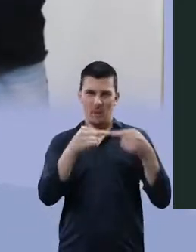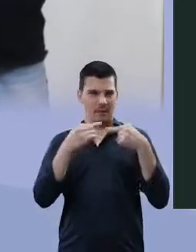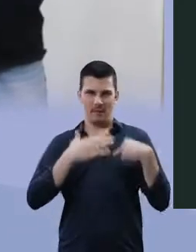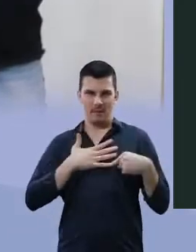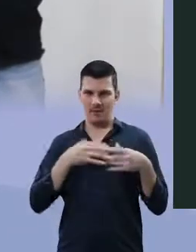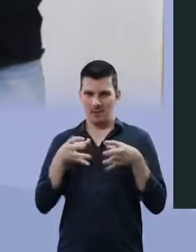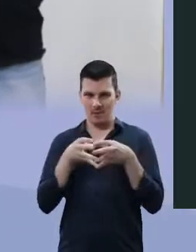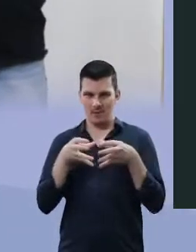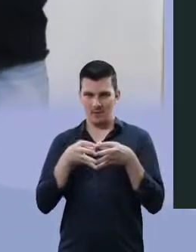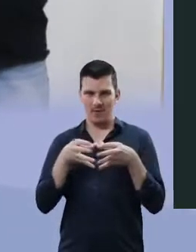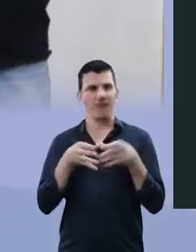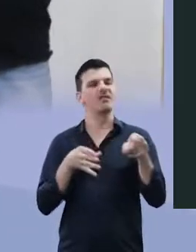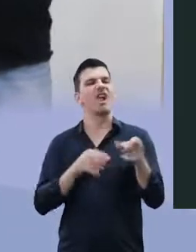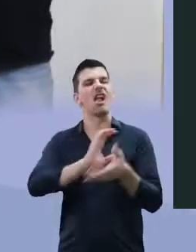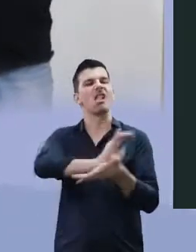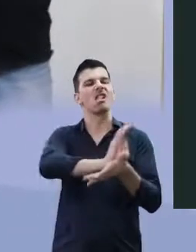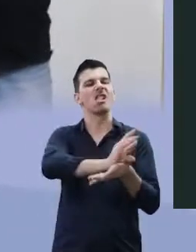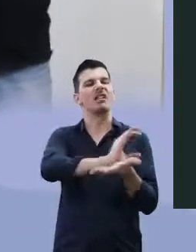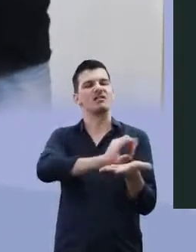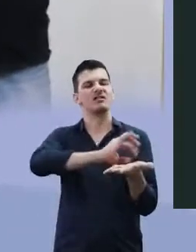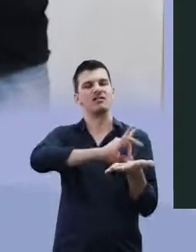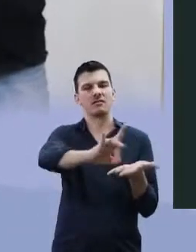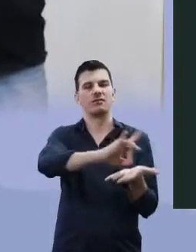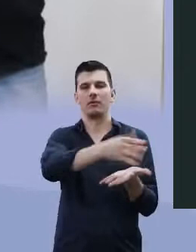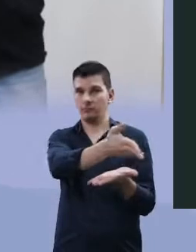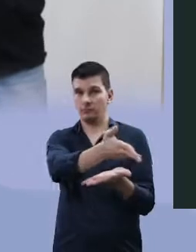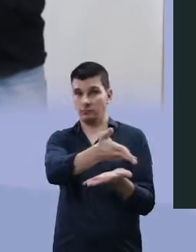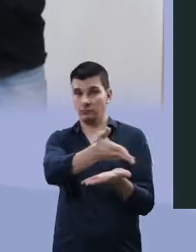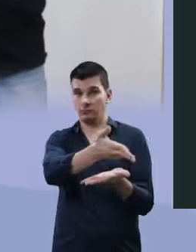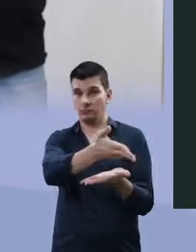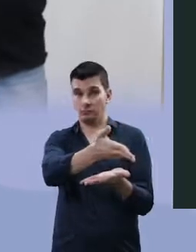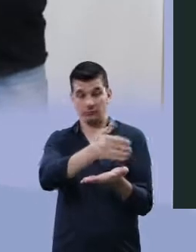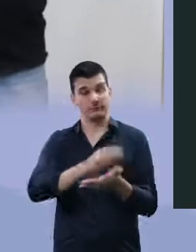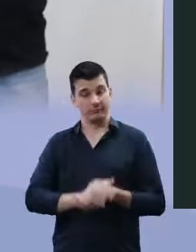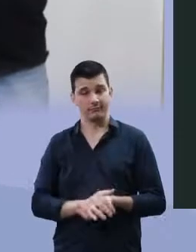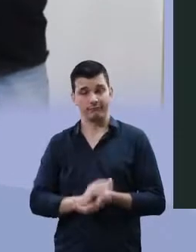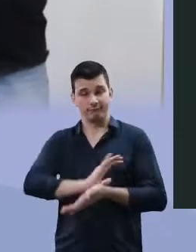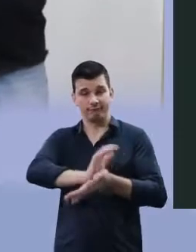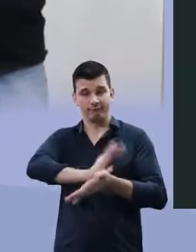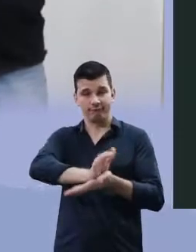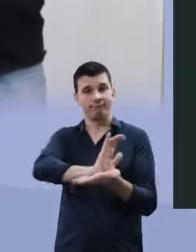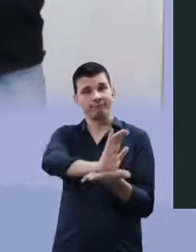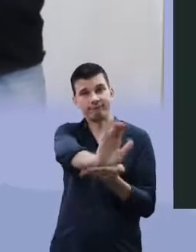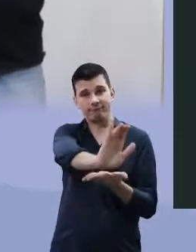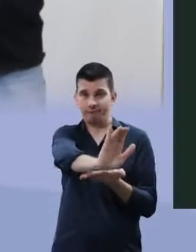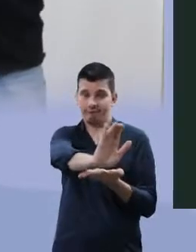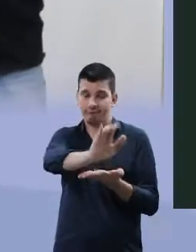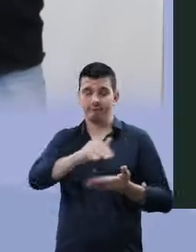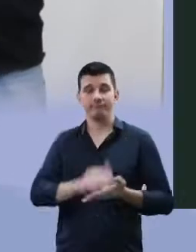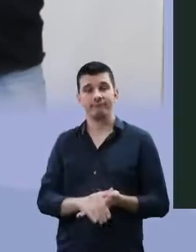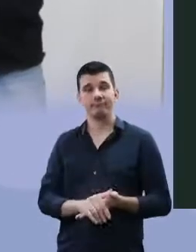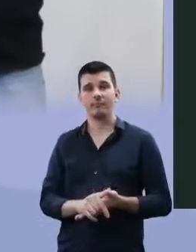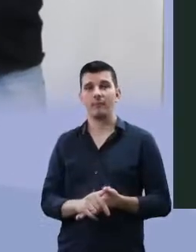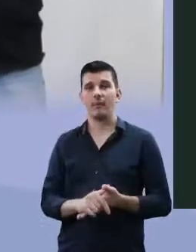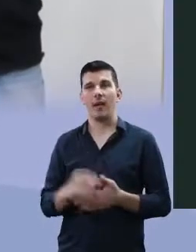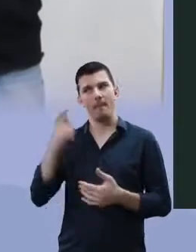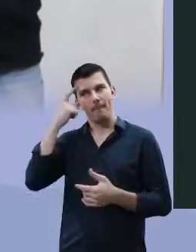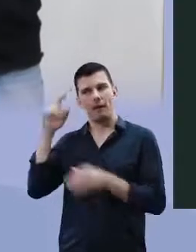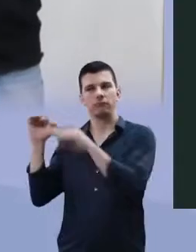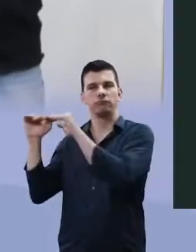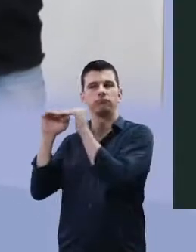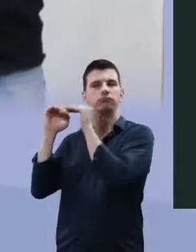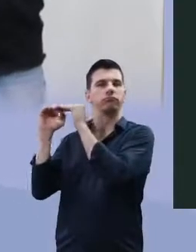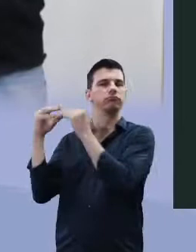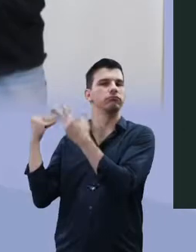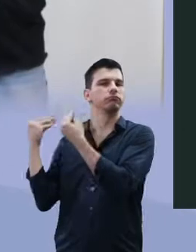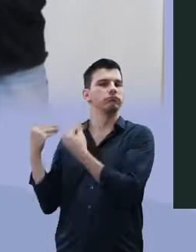se ela não preenche determinados requisitos, ela é alvo desse preconceito. Como eu falei, é baseado